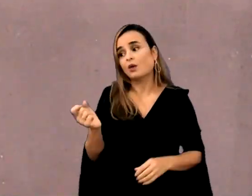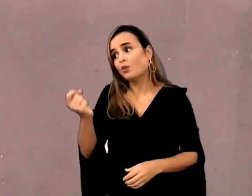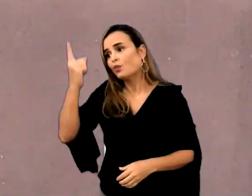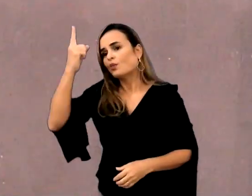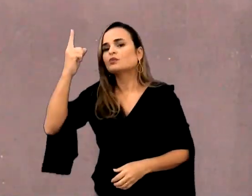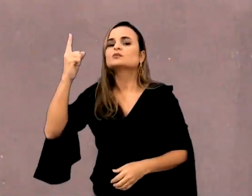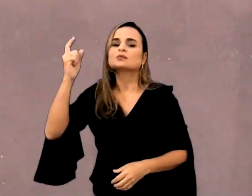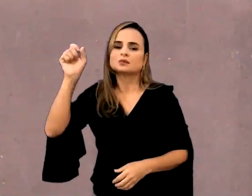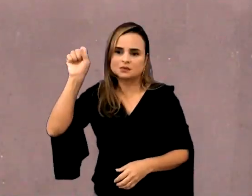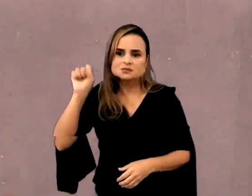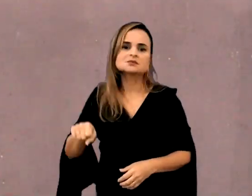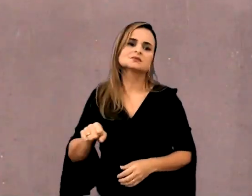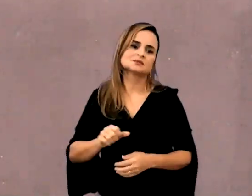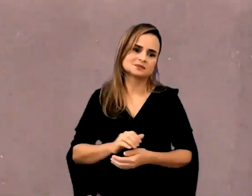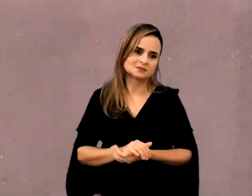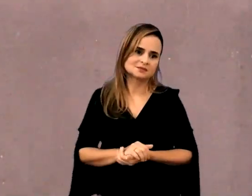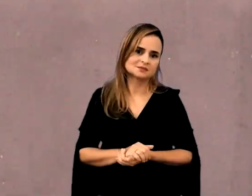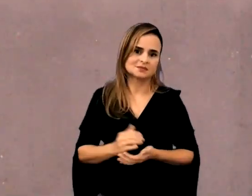a Ele.